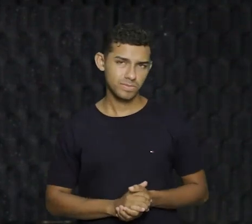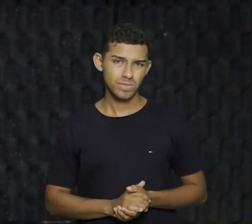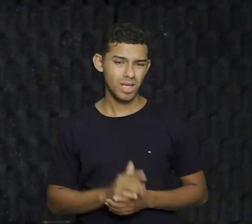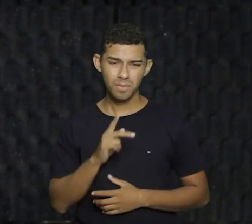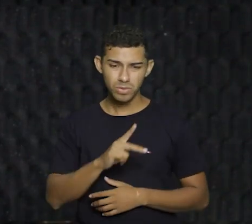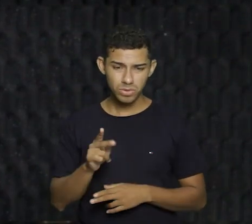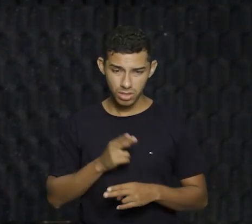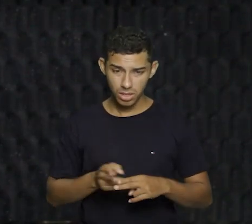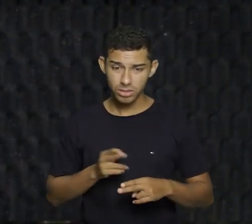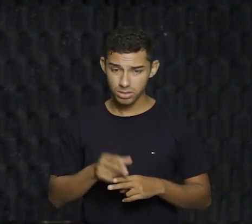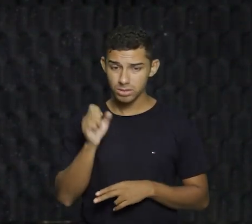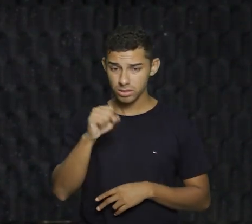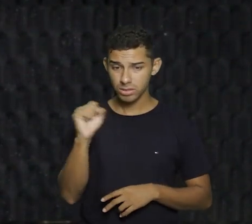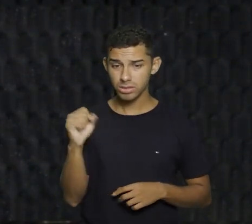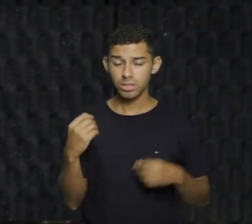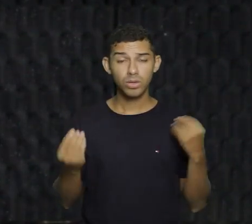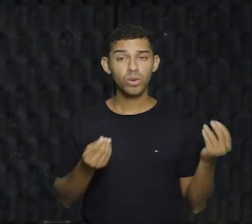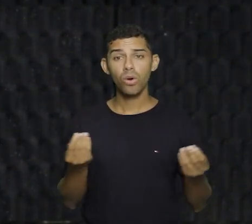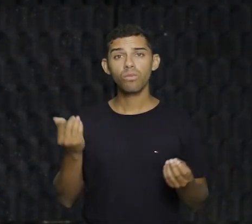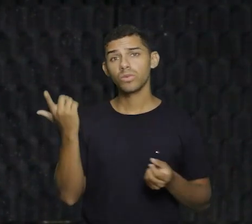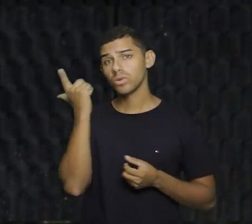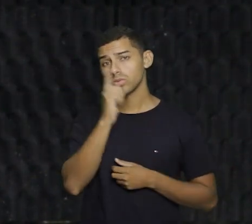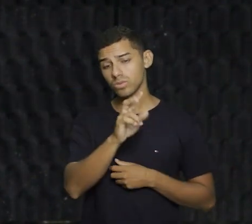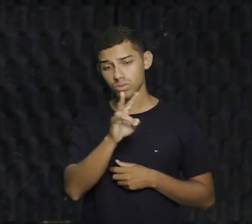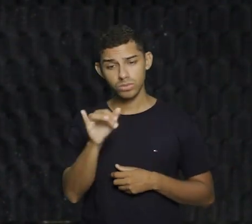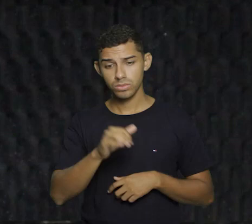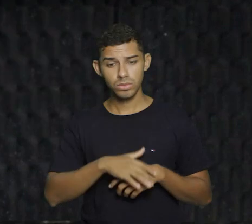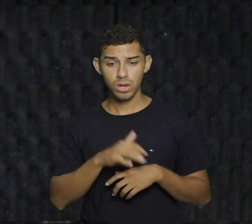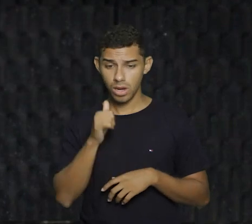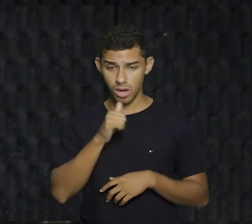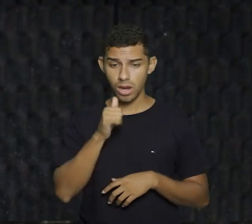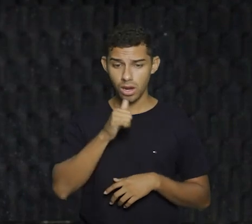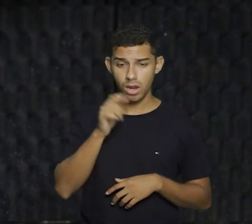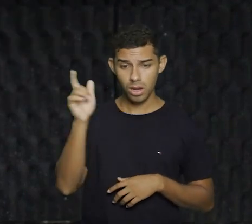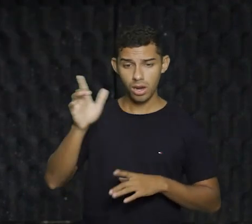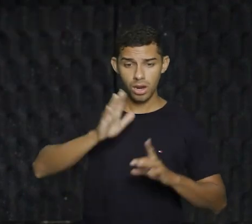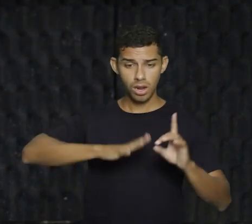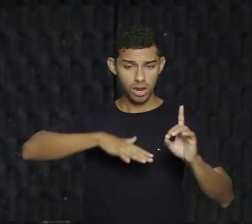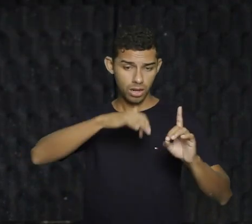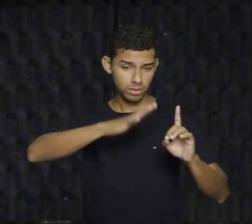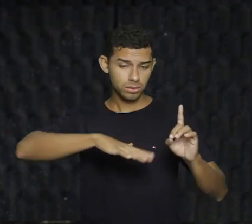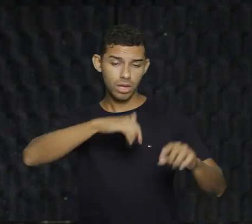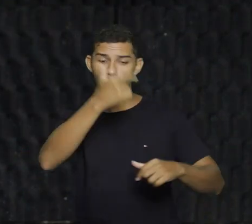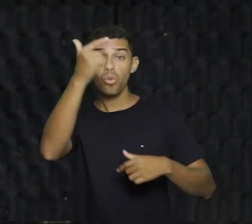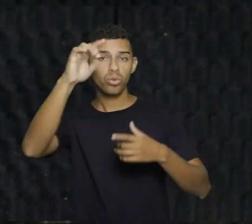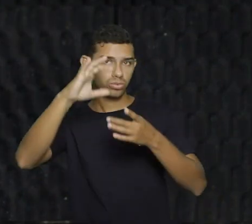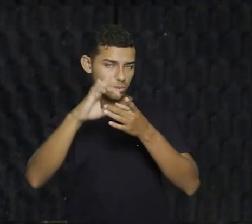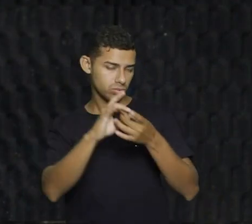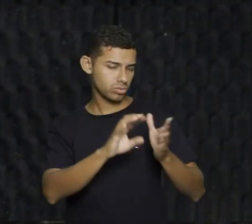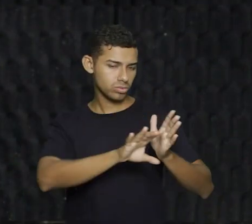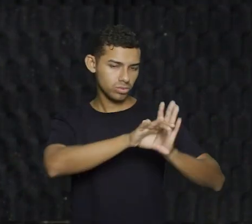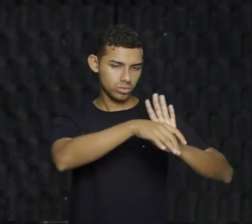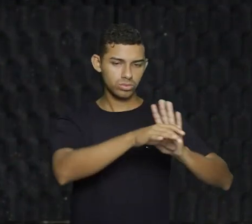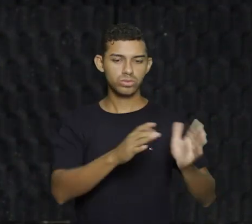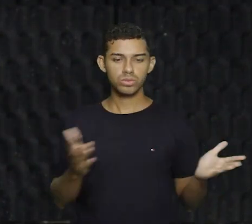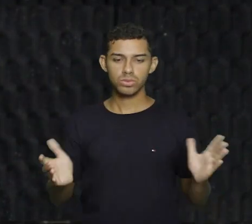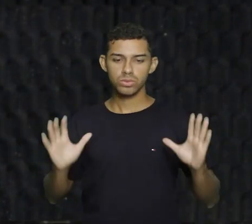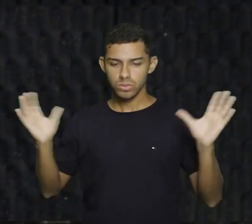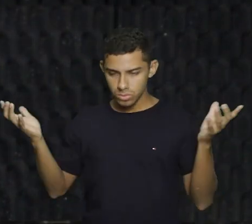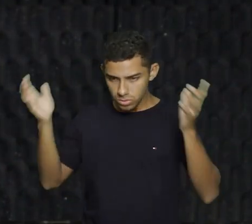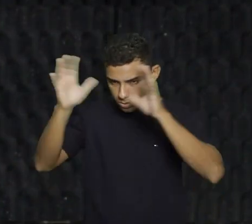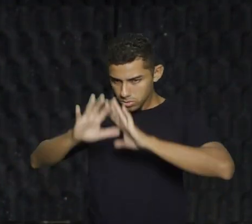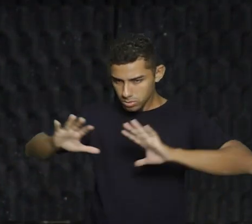está nua, sim, mas como é que eles conseguiram passar? Não é uma mulher, é uma divindade, é um outro conceito. Ou seja, eu vou mascarar